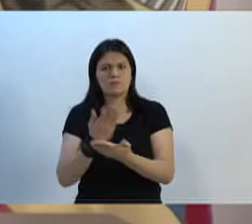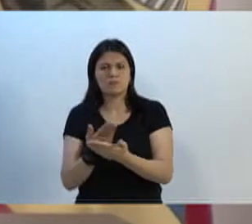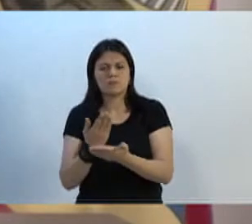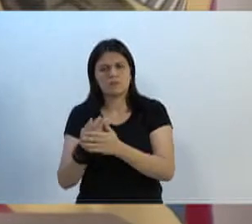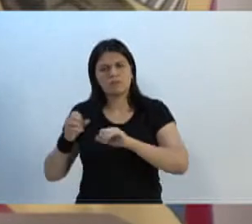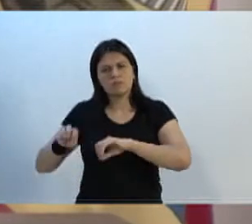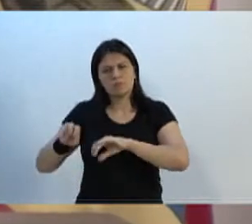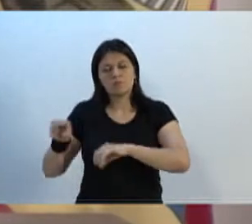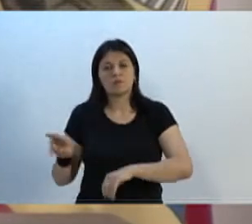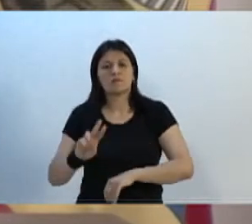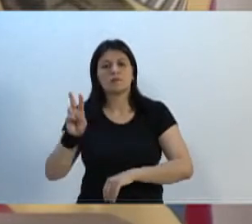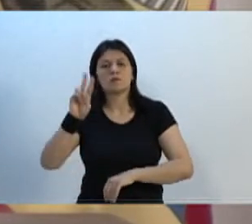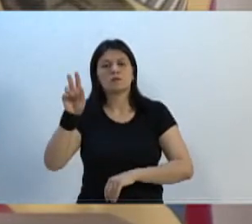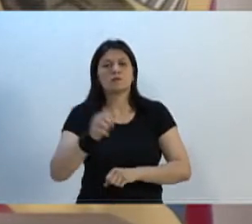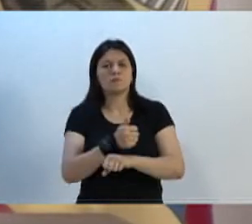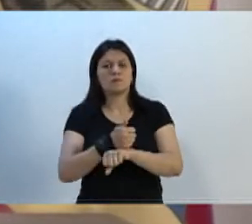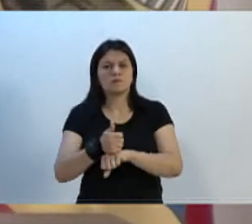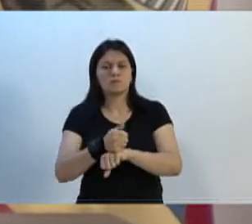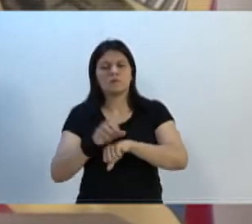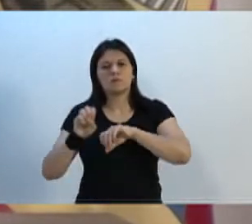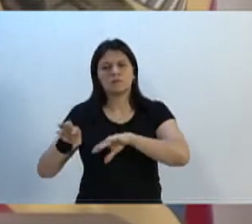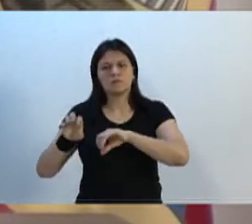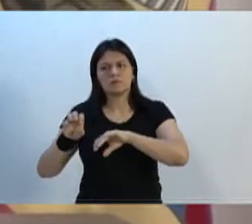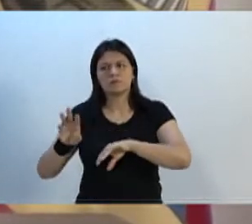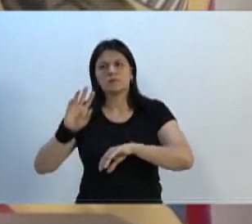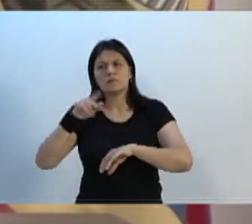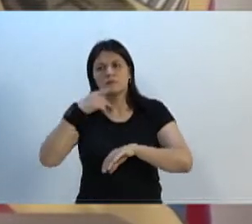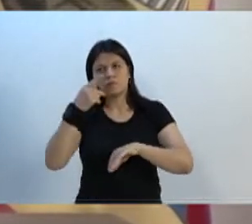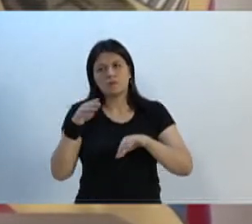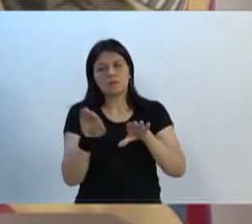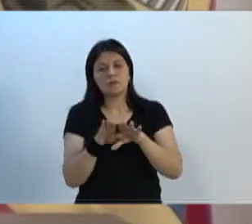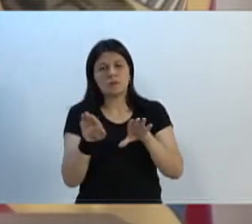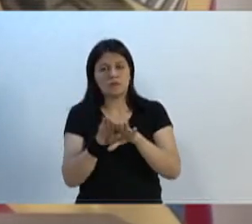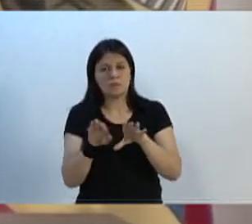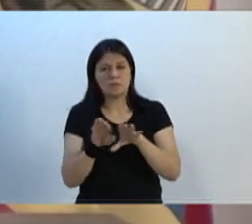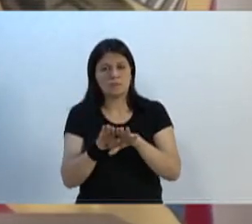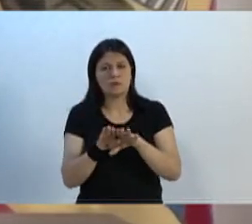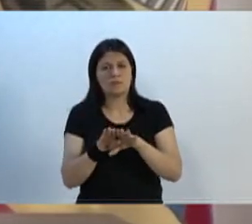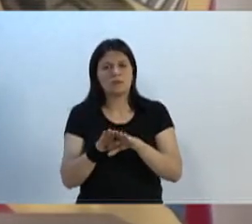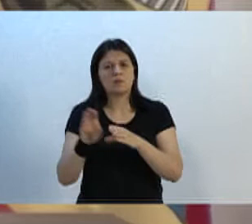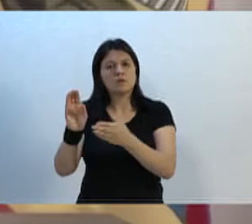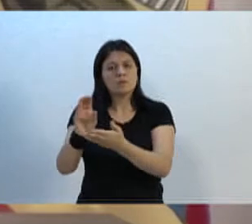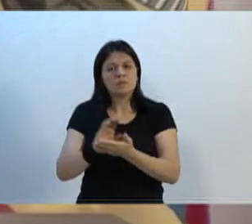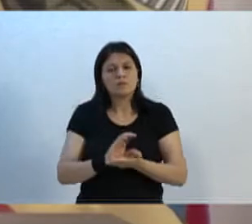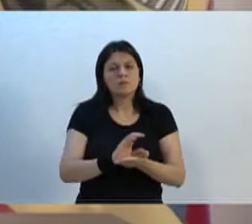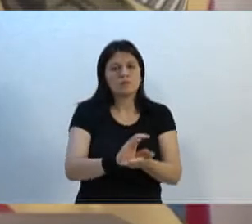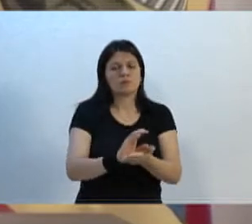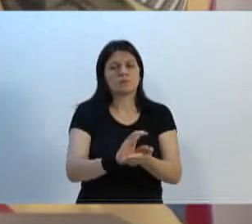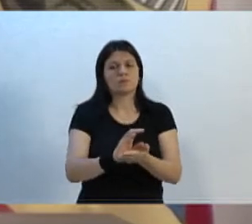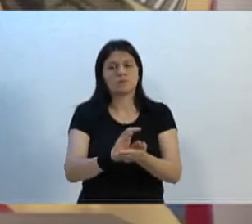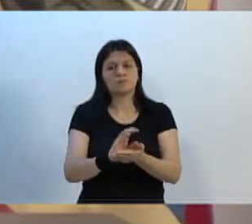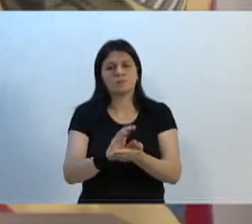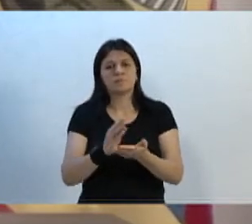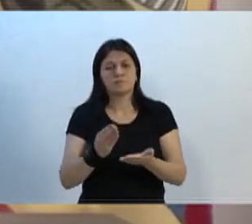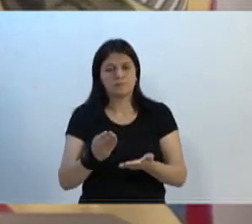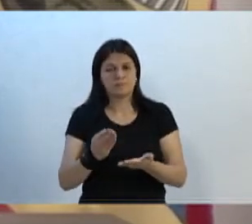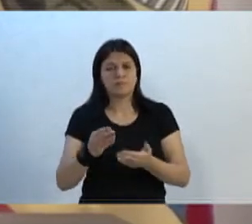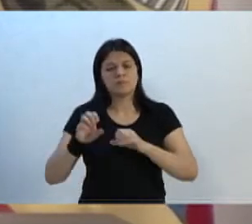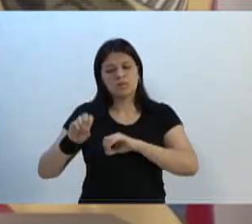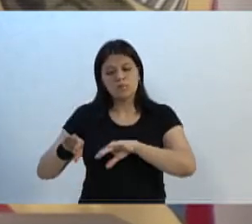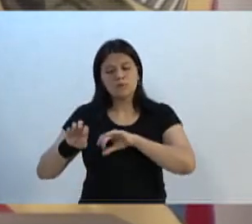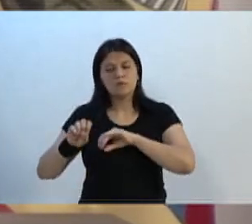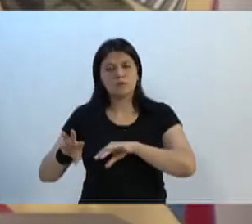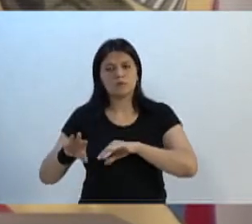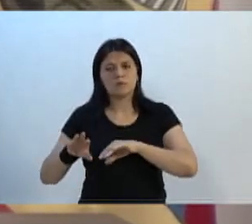dos profissionais da educação e vou falar também da questão dos recursos financeiros os recursos da educação